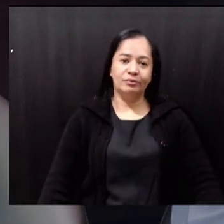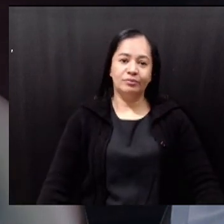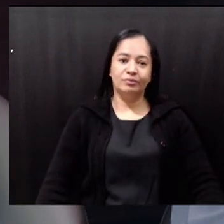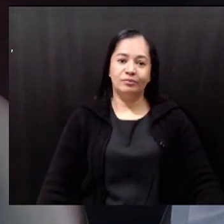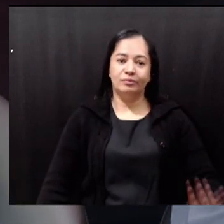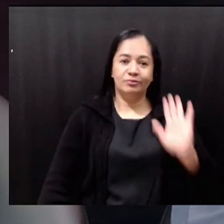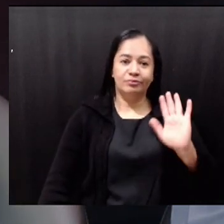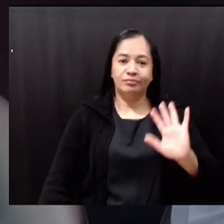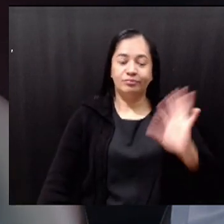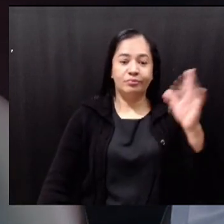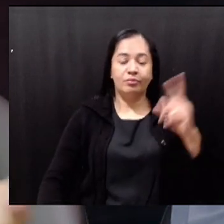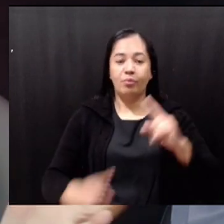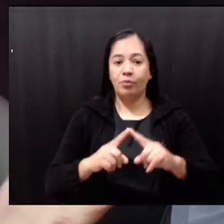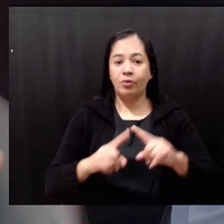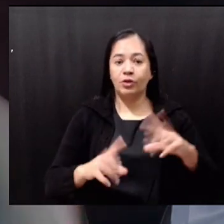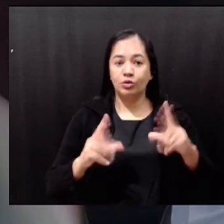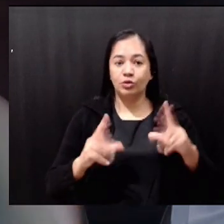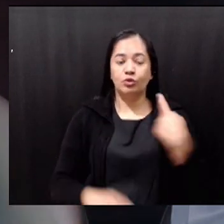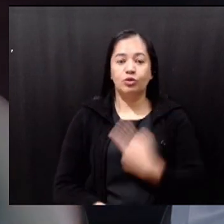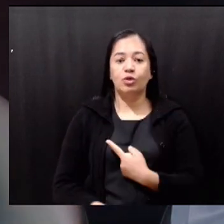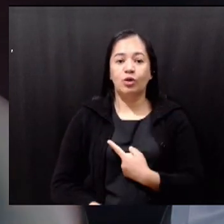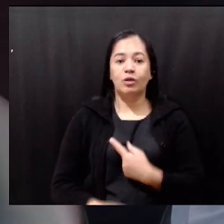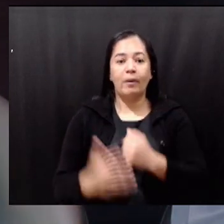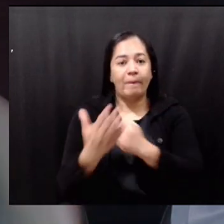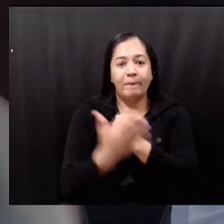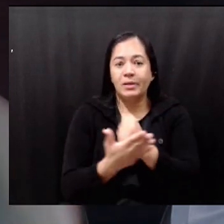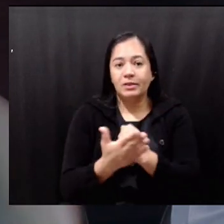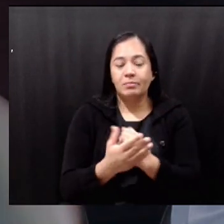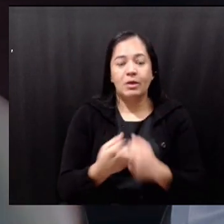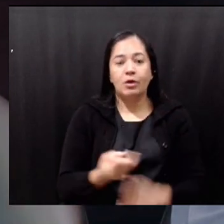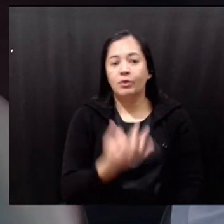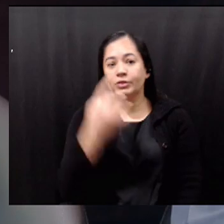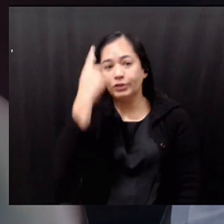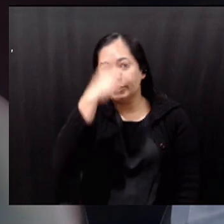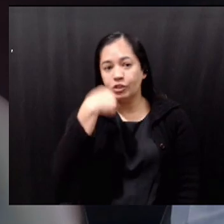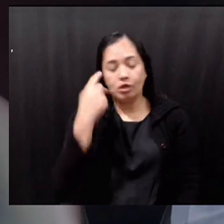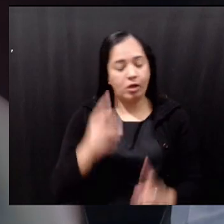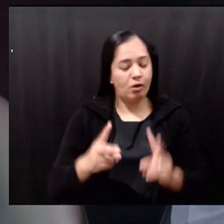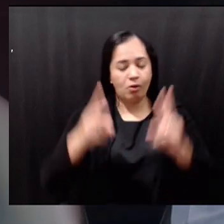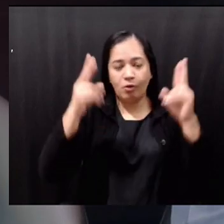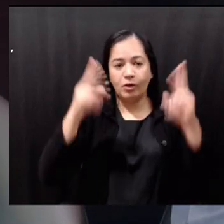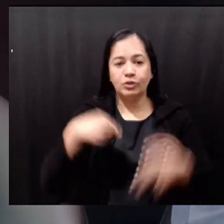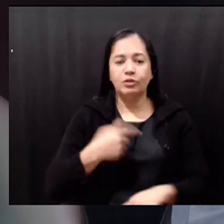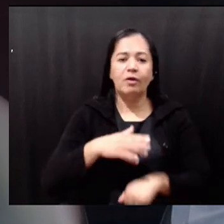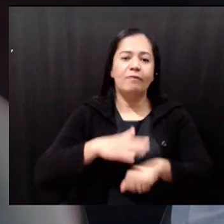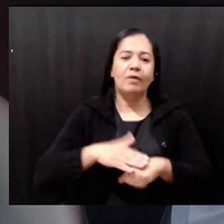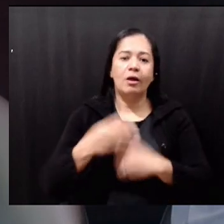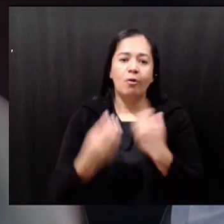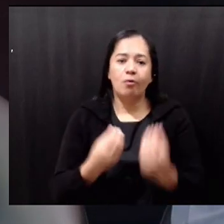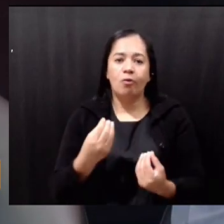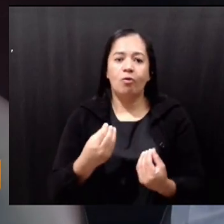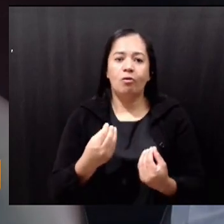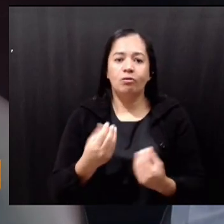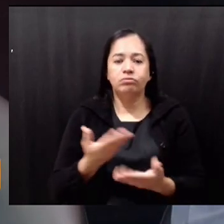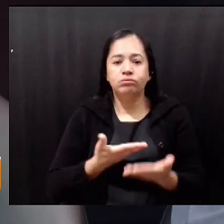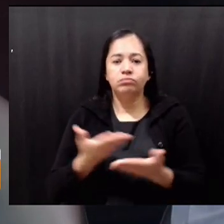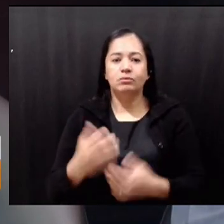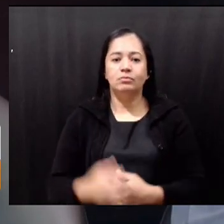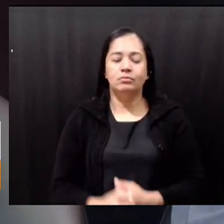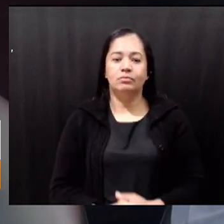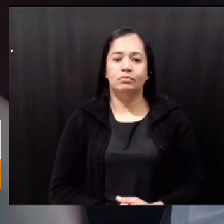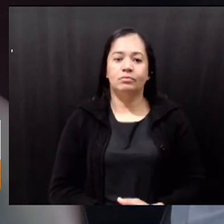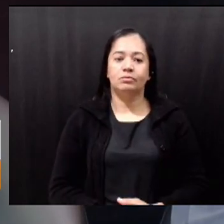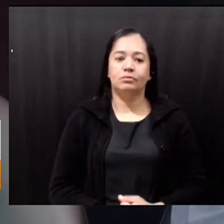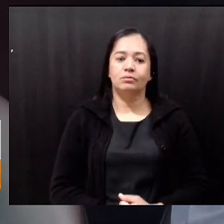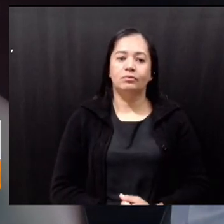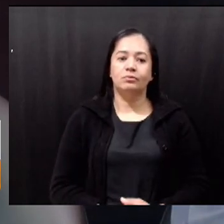nós temos basicamente a mesma quantidade de horas. E aí o que a gente faz dela, como a gente lida com isso, né. Enfim, olhando novamente